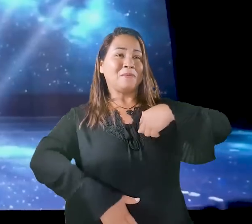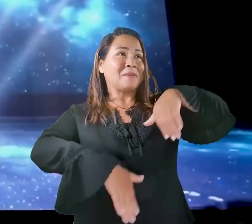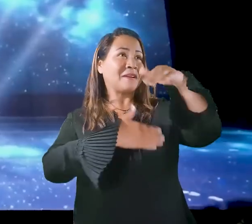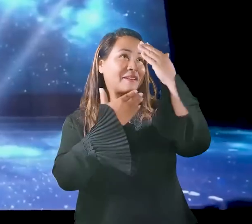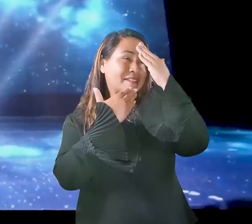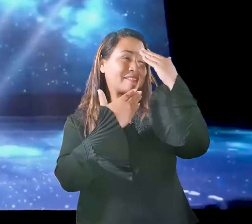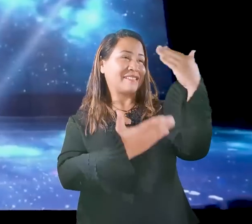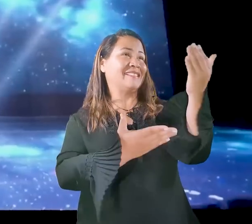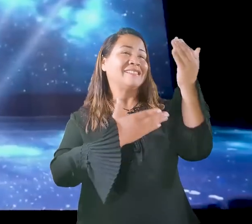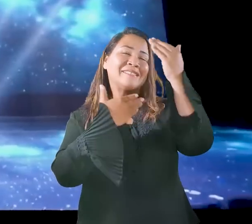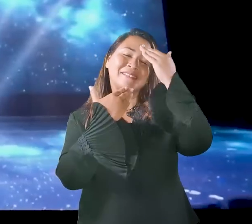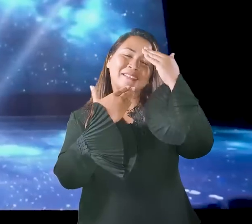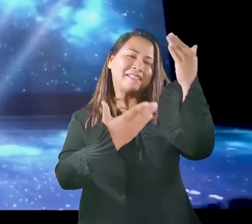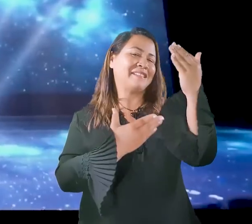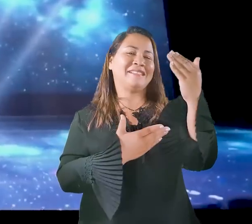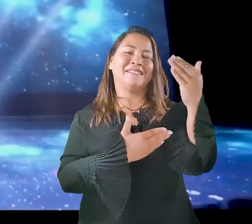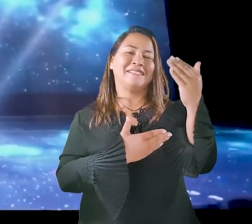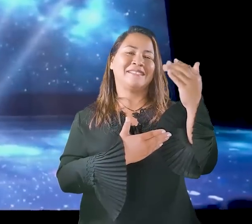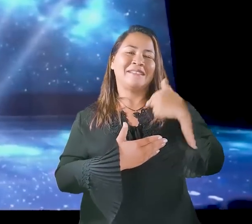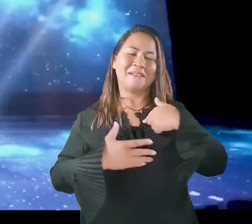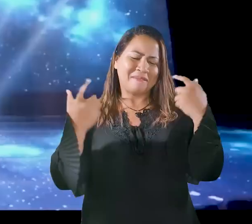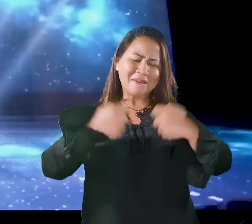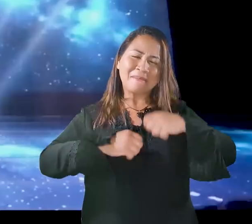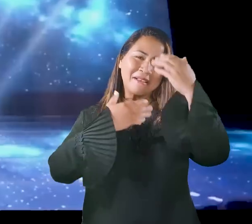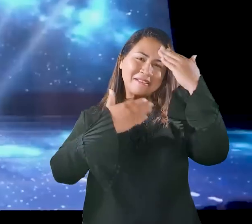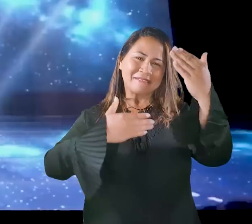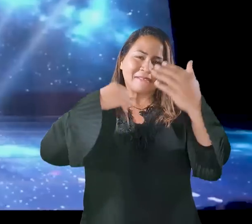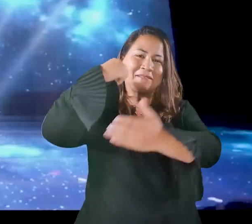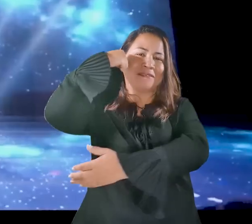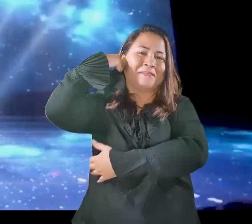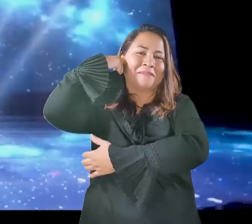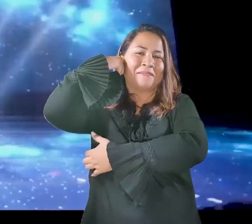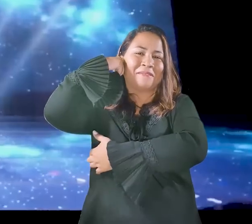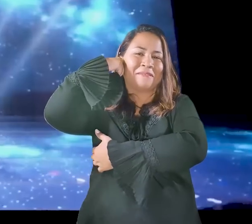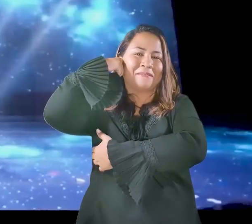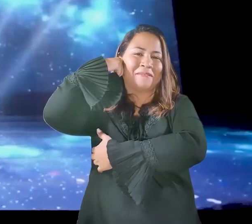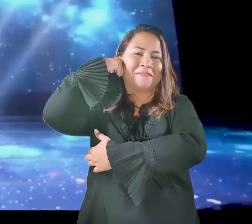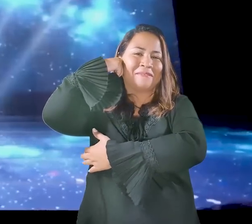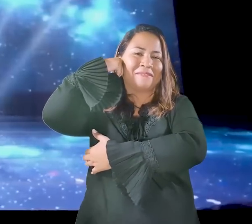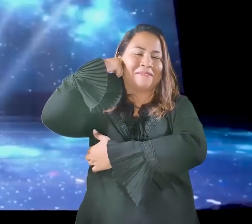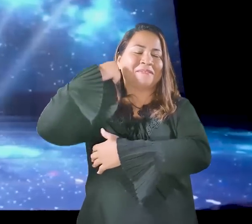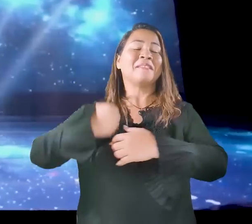eu sou grato. Embaixo do braço, embaixo da axila,